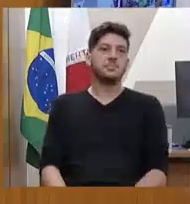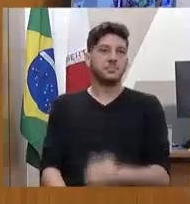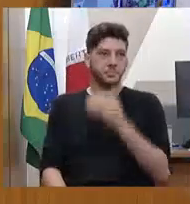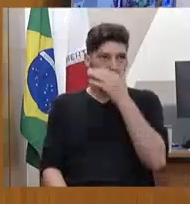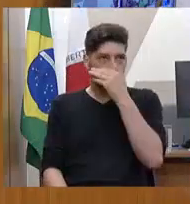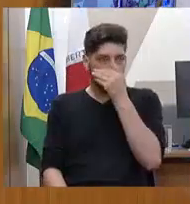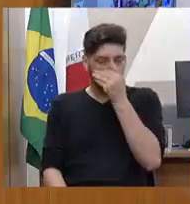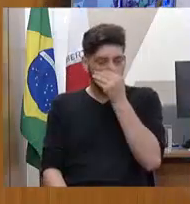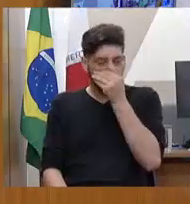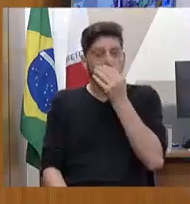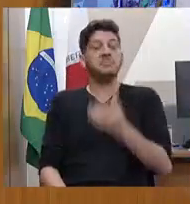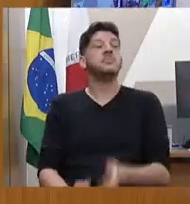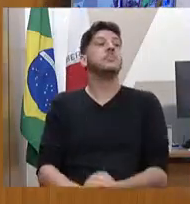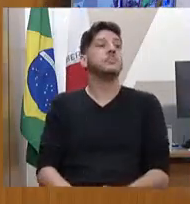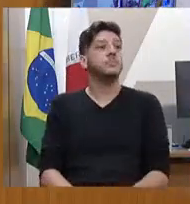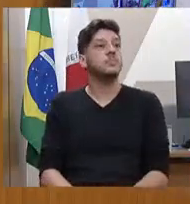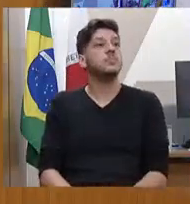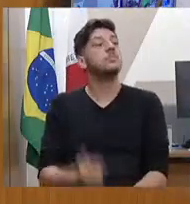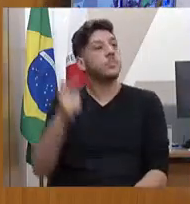próximo